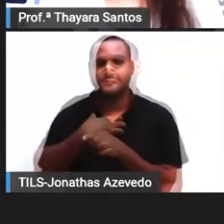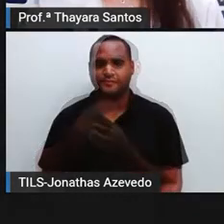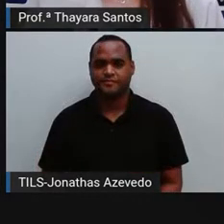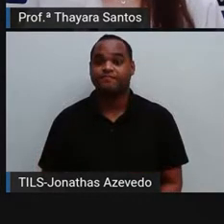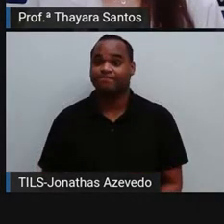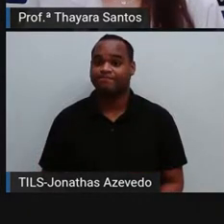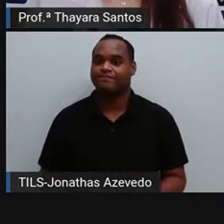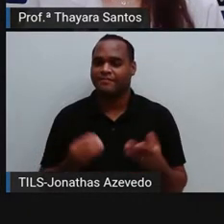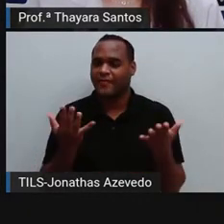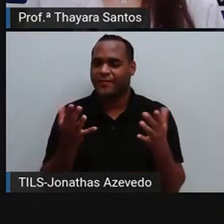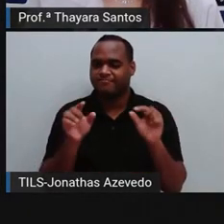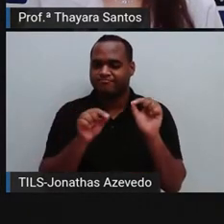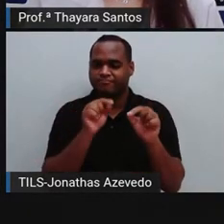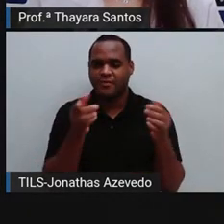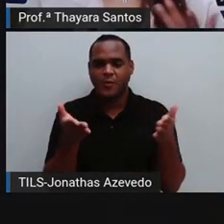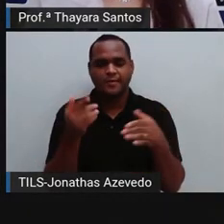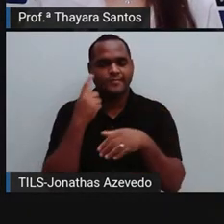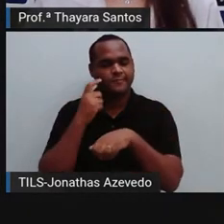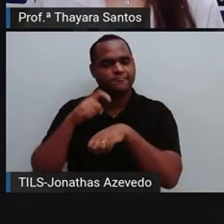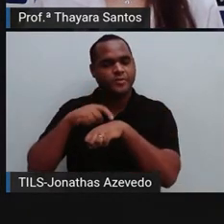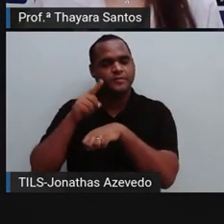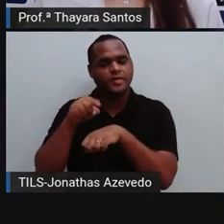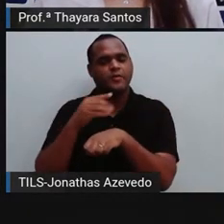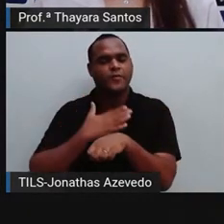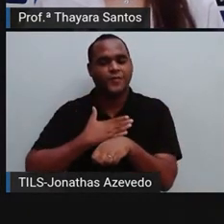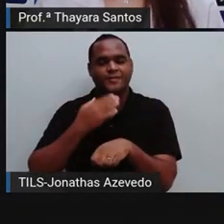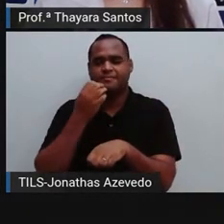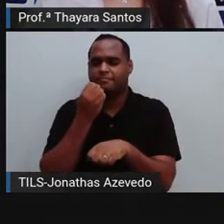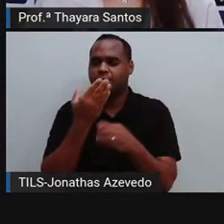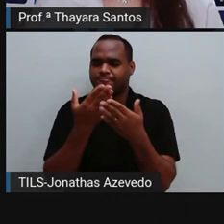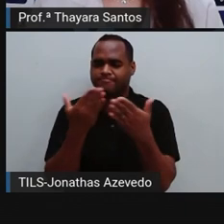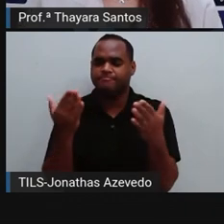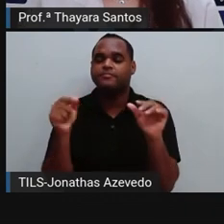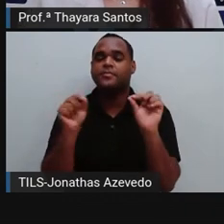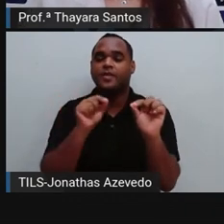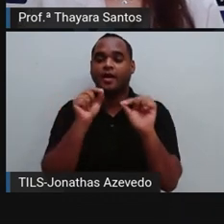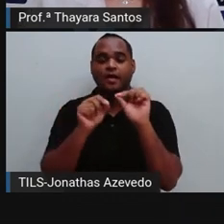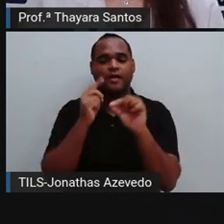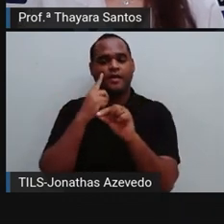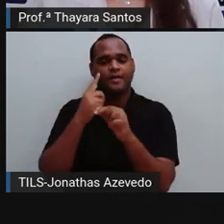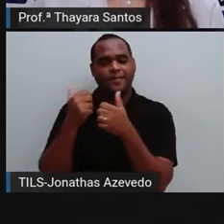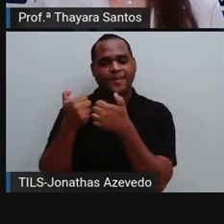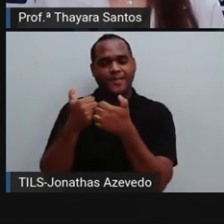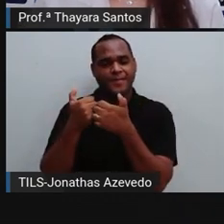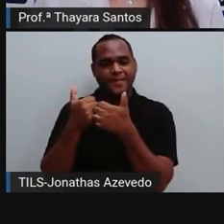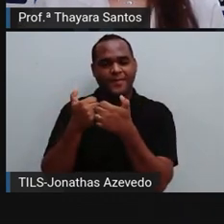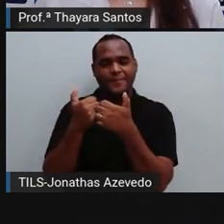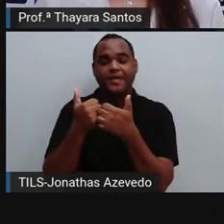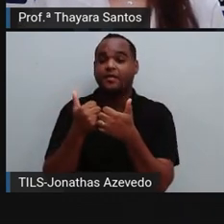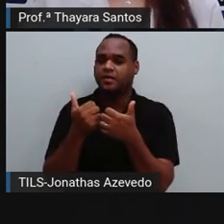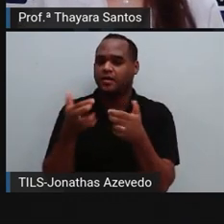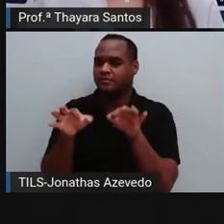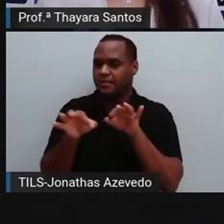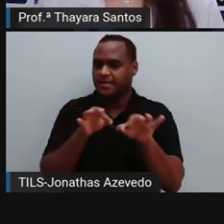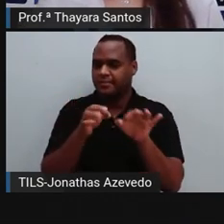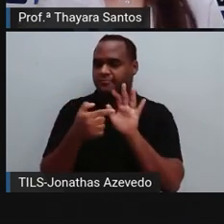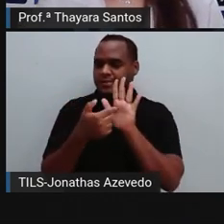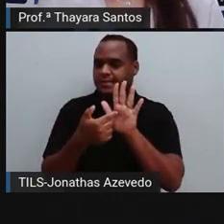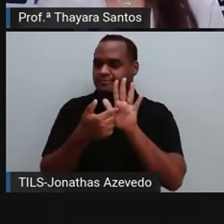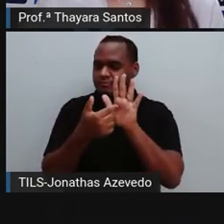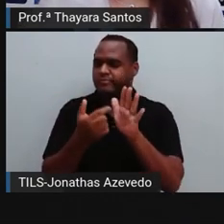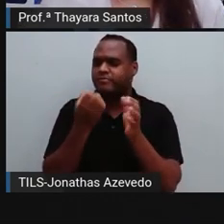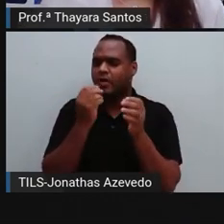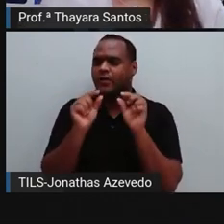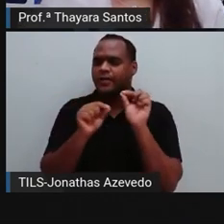térmica. E agora chegou a hora que eu sei que vocês mais gostam aí do outro lado, que é a hora do nosso joguinho. E eu preparei esse joguinho aqui para vocês,